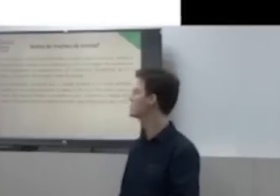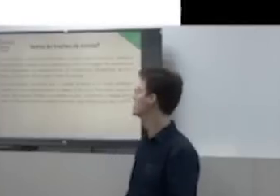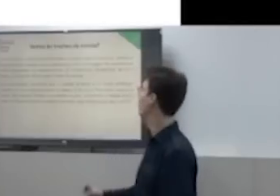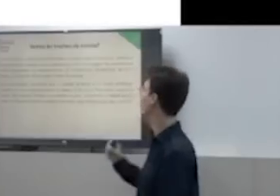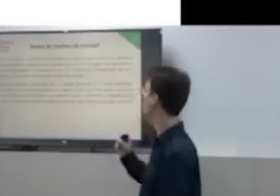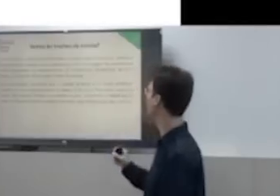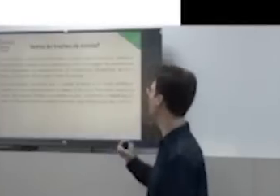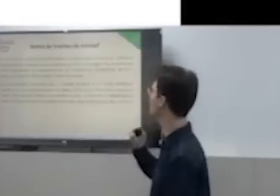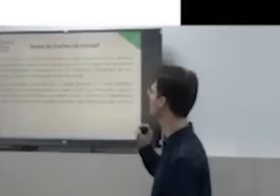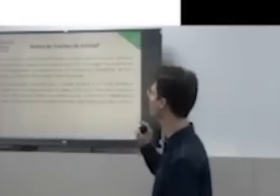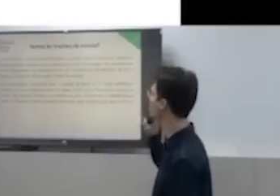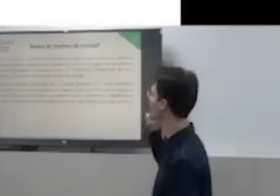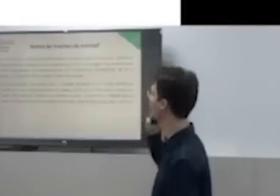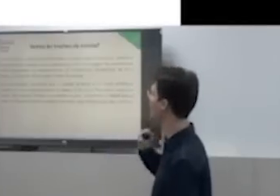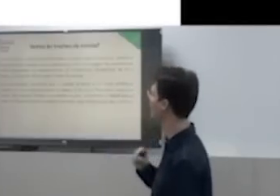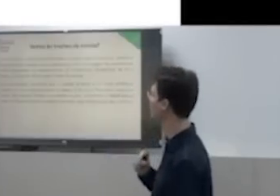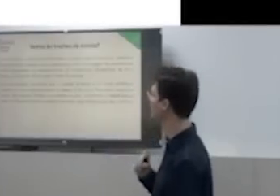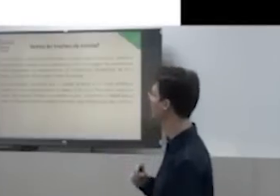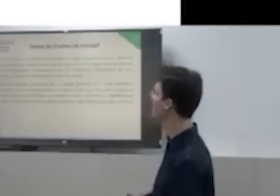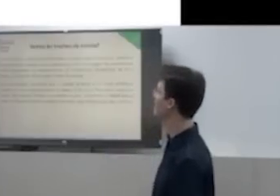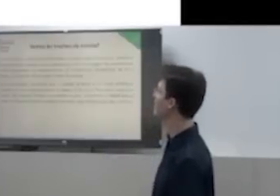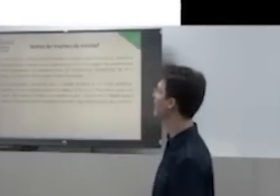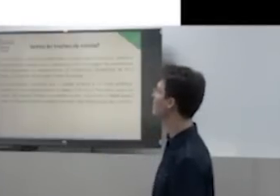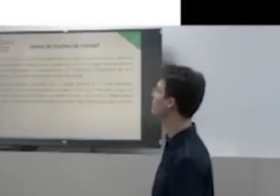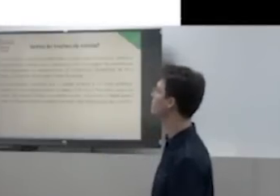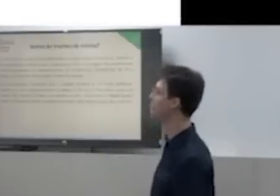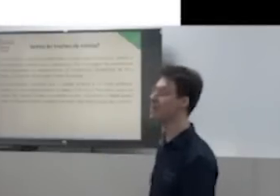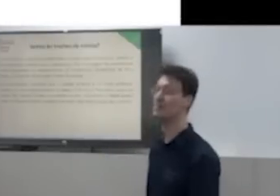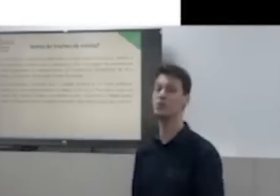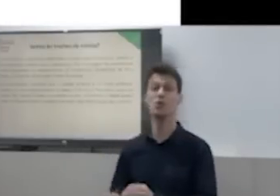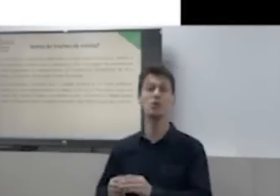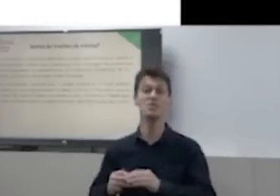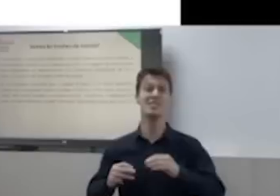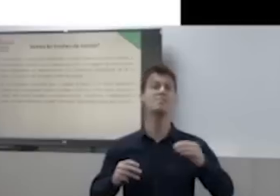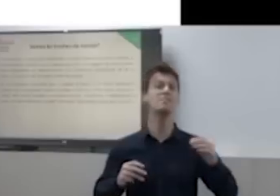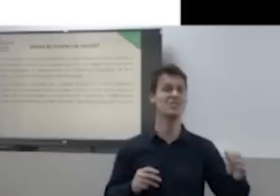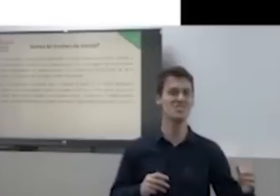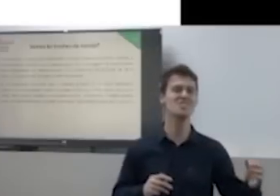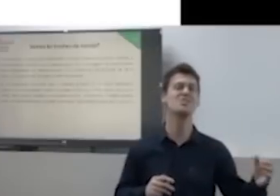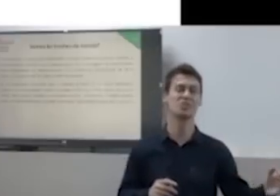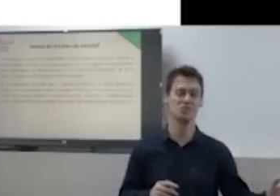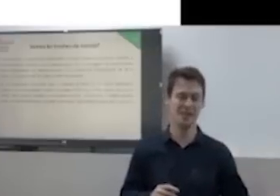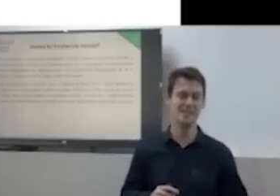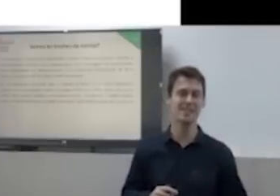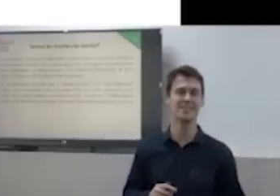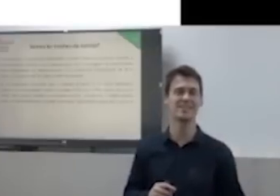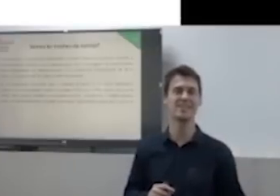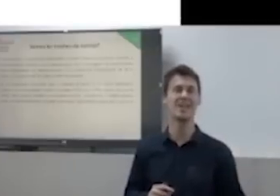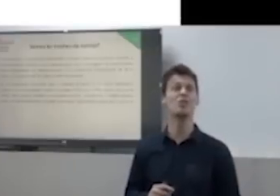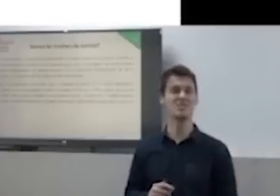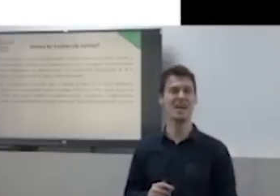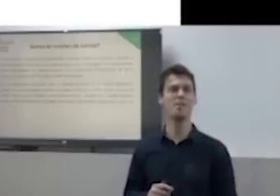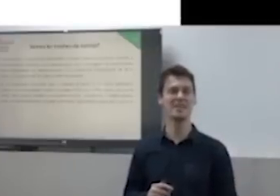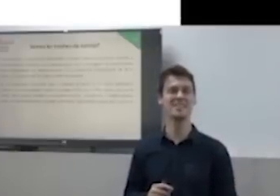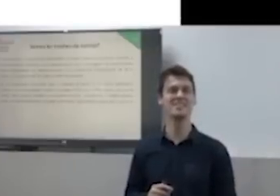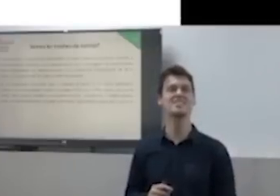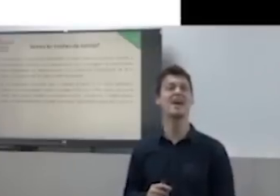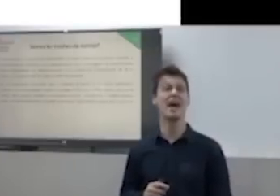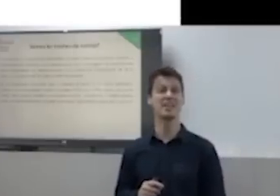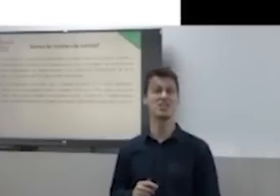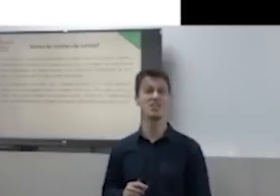por representantes da Conferência Internacional da Terra Plana, que querem ver de perto os limites do planeta.